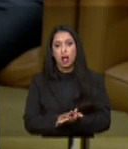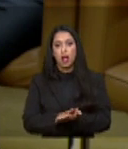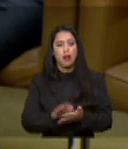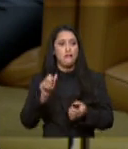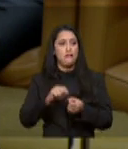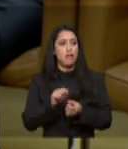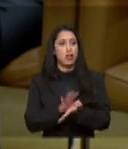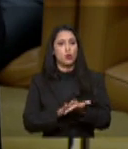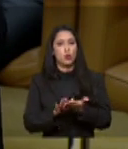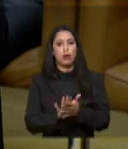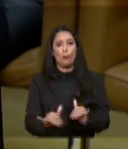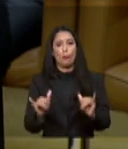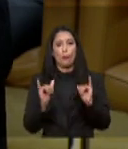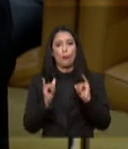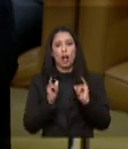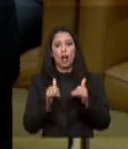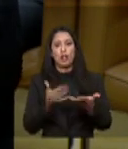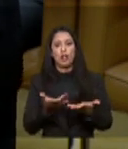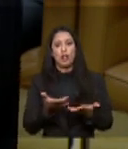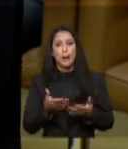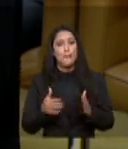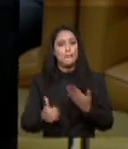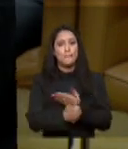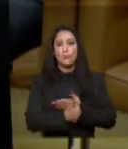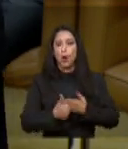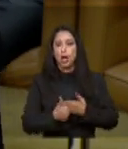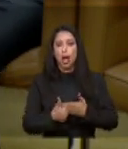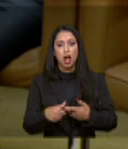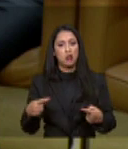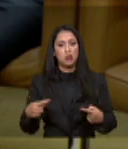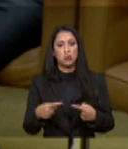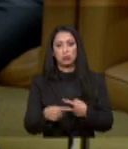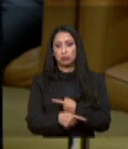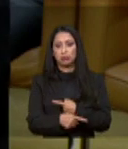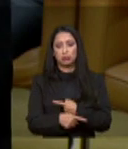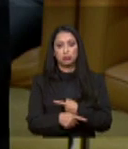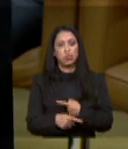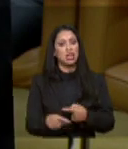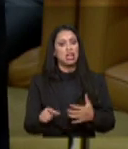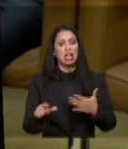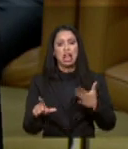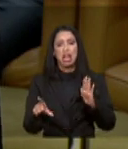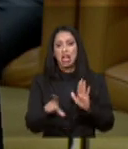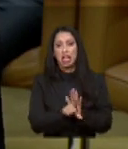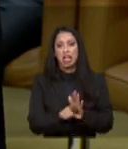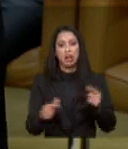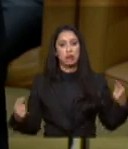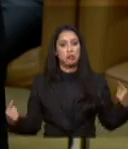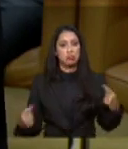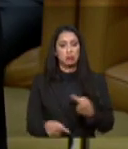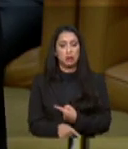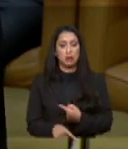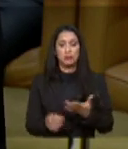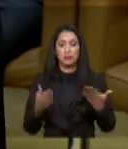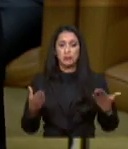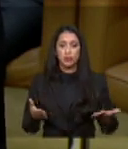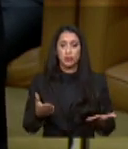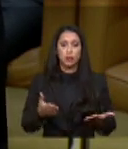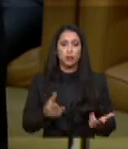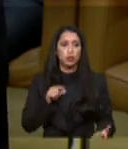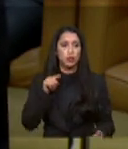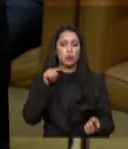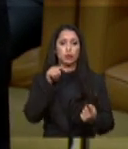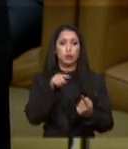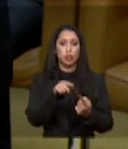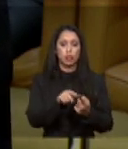e deixando de observar critérios morais e legais, como é o que exige, por exemplo, os nortes e diretrizes do